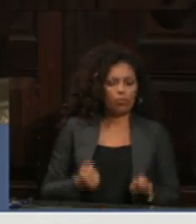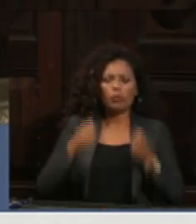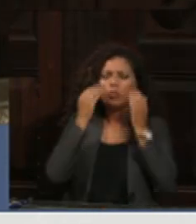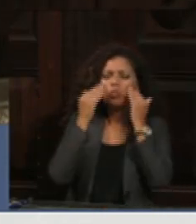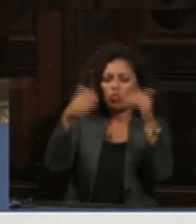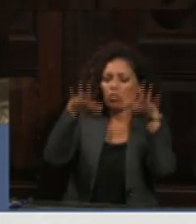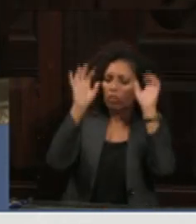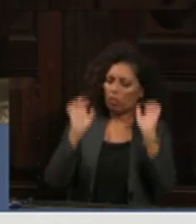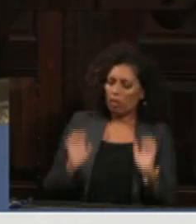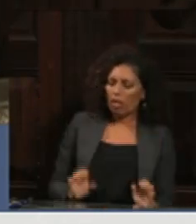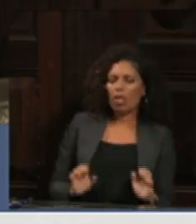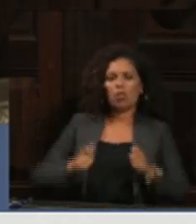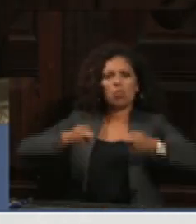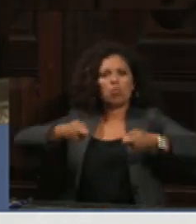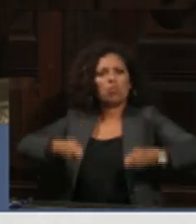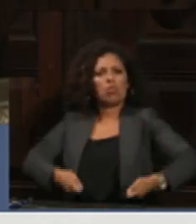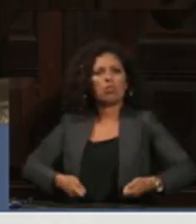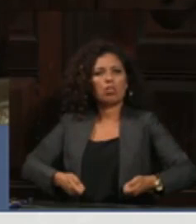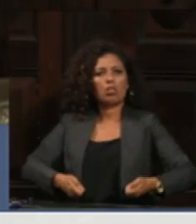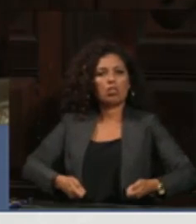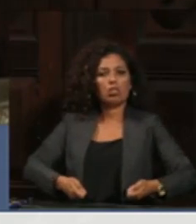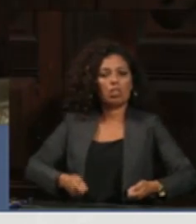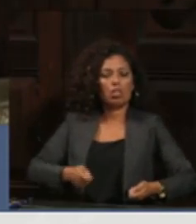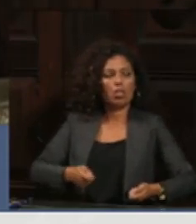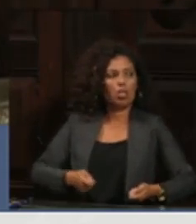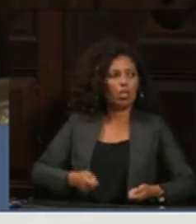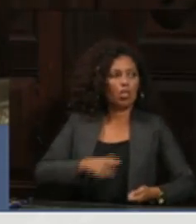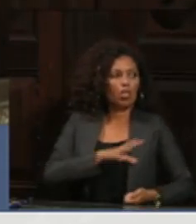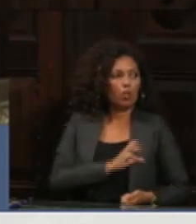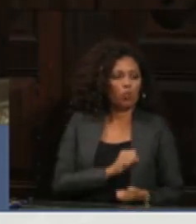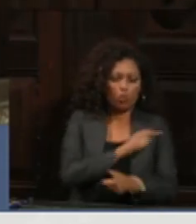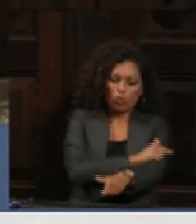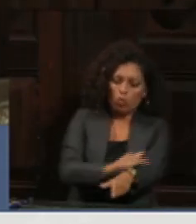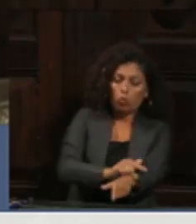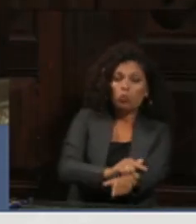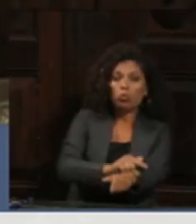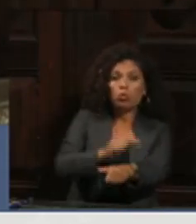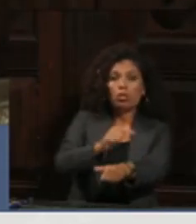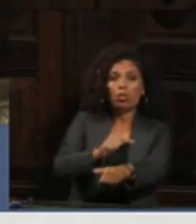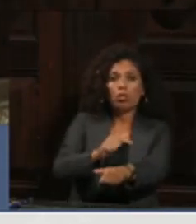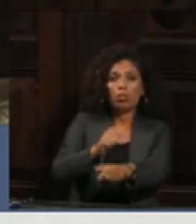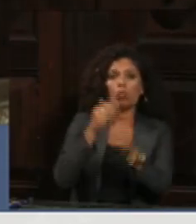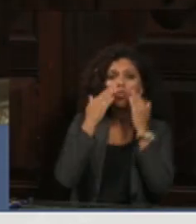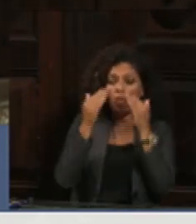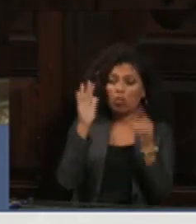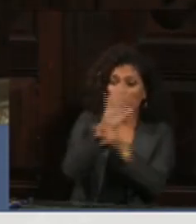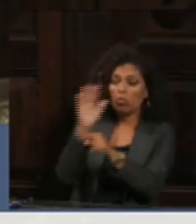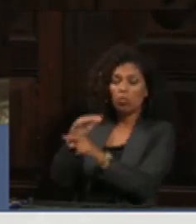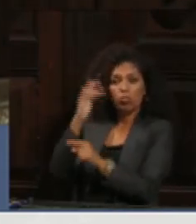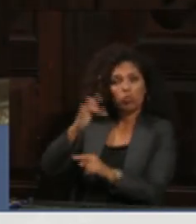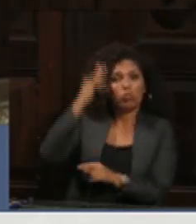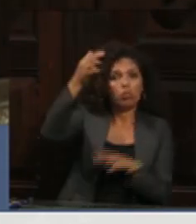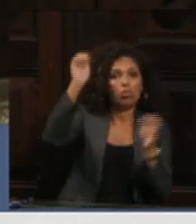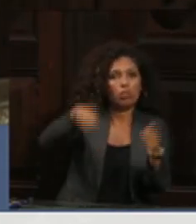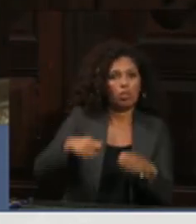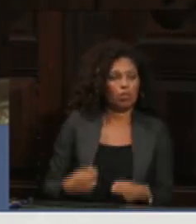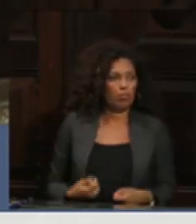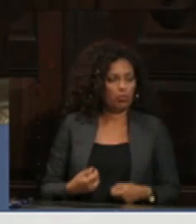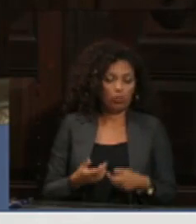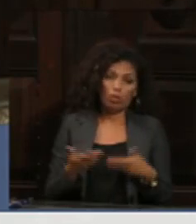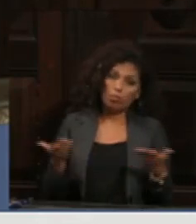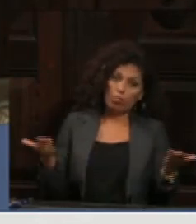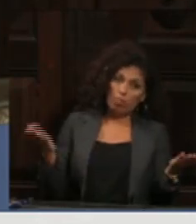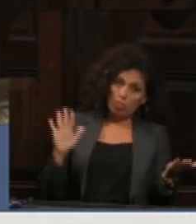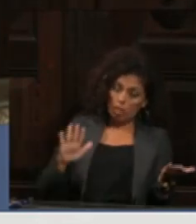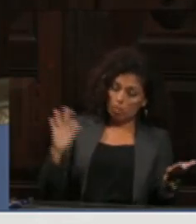ética, integridade, coerência o seu futuro. E para isso, a gente precisa de uma vez por